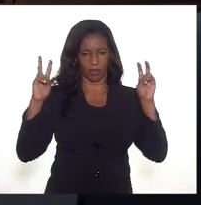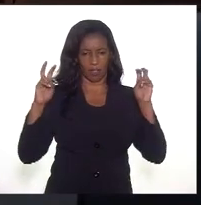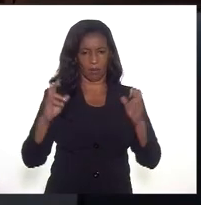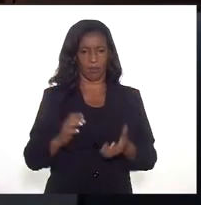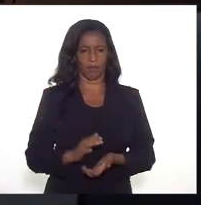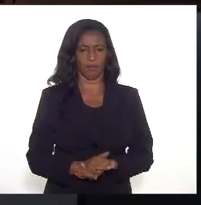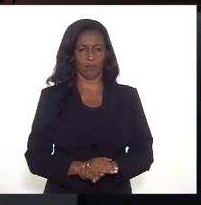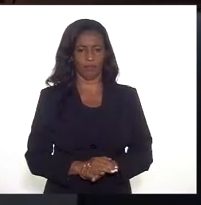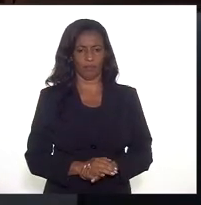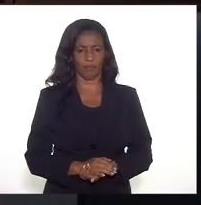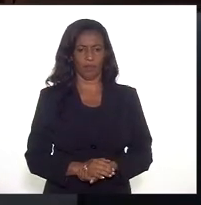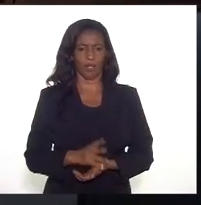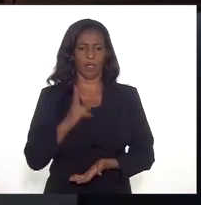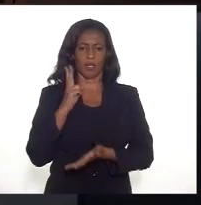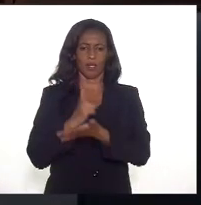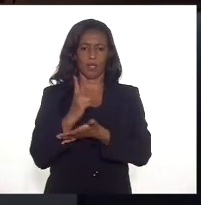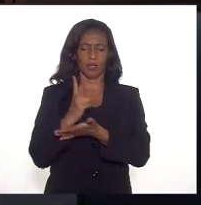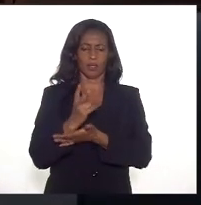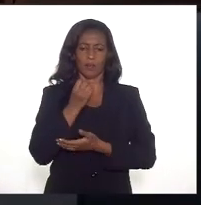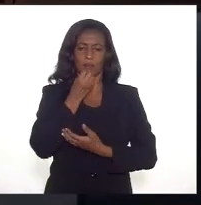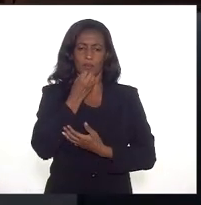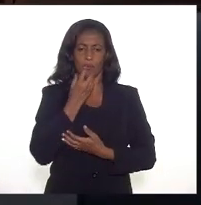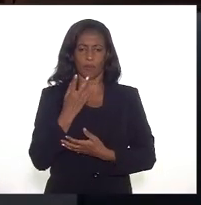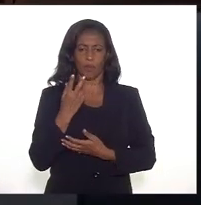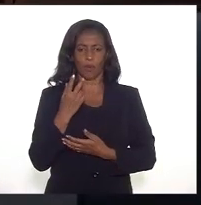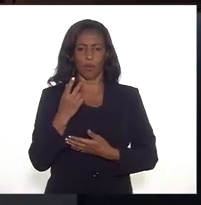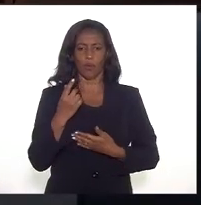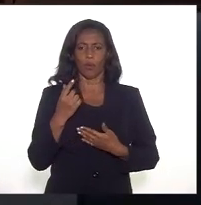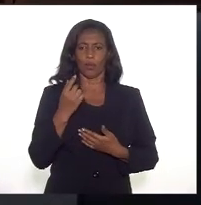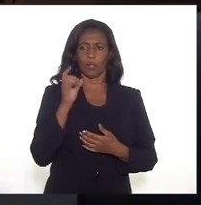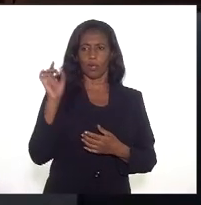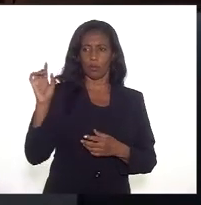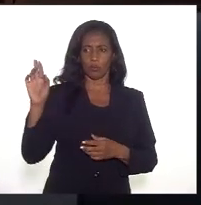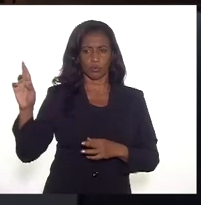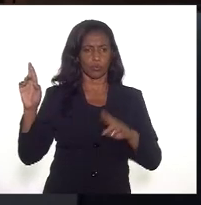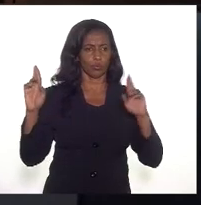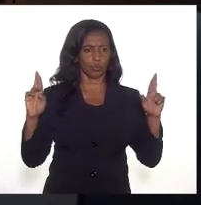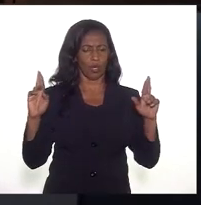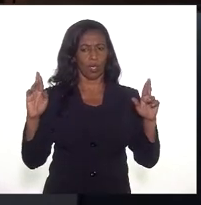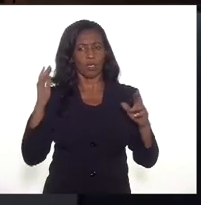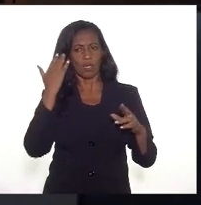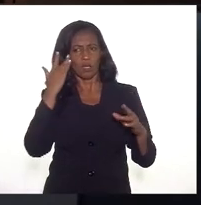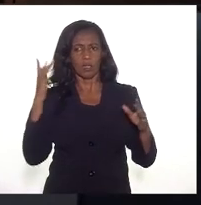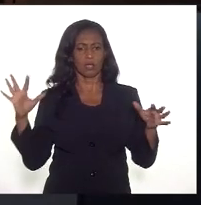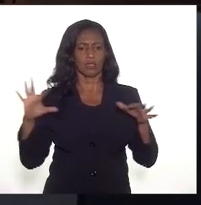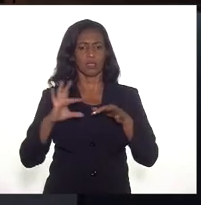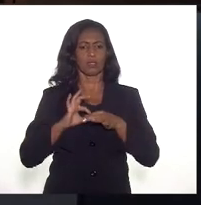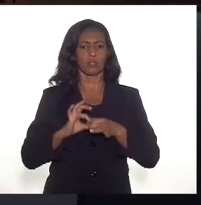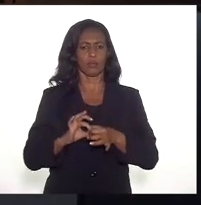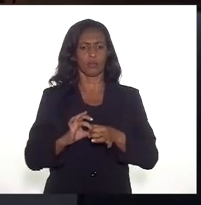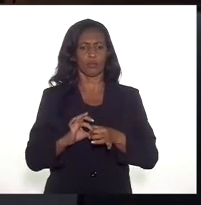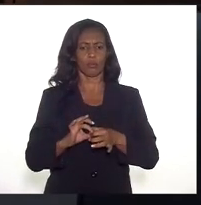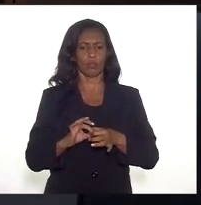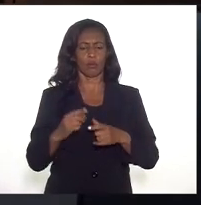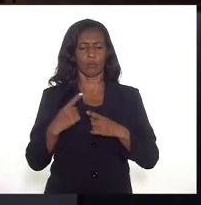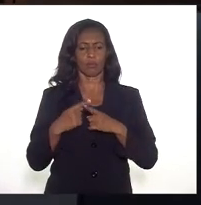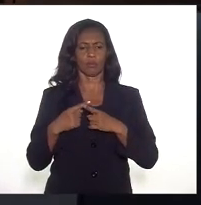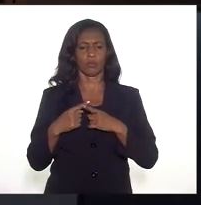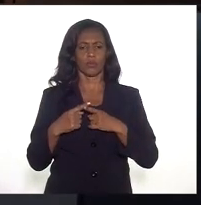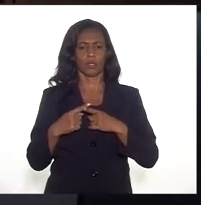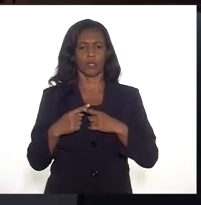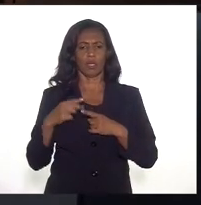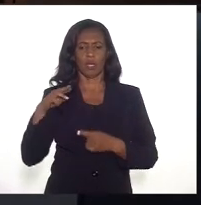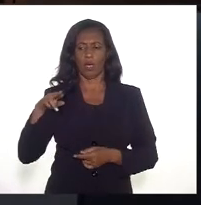correlato, sempre bom que os autores possam ter um entendimento. Porque essa questão em relação ao do